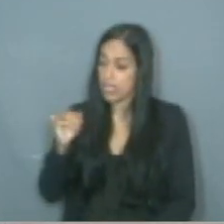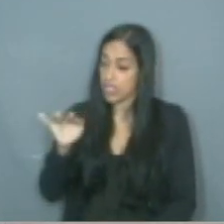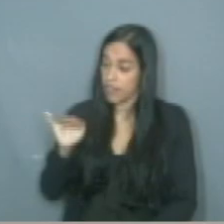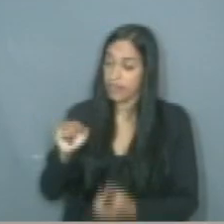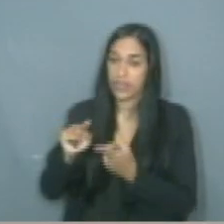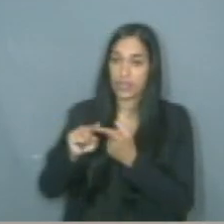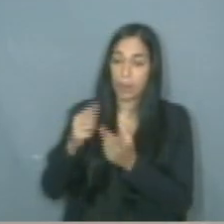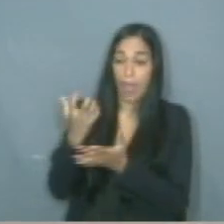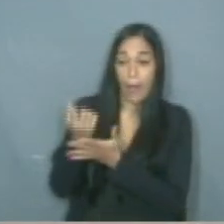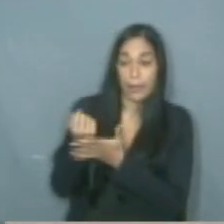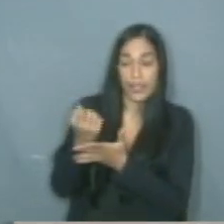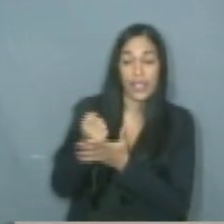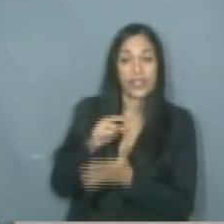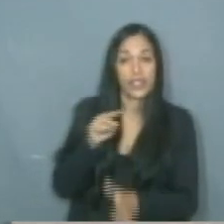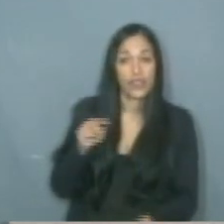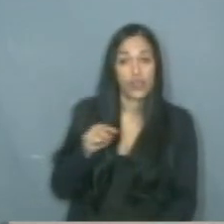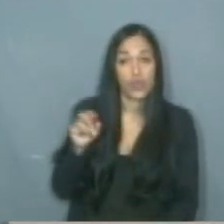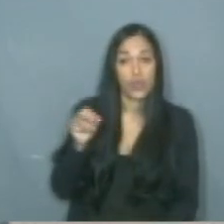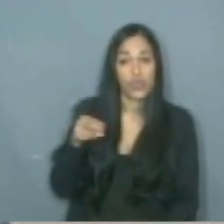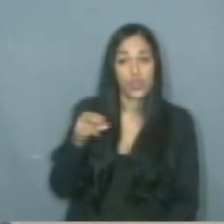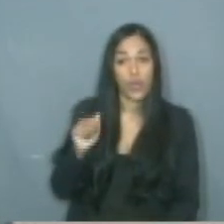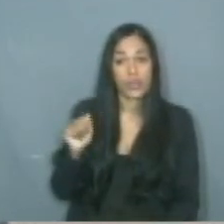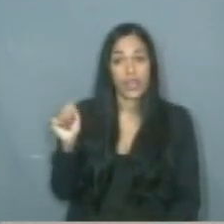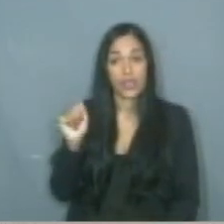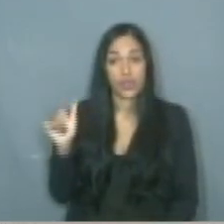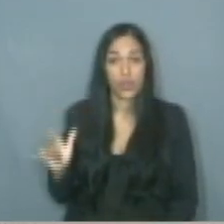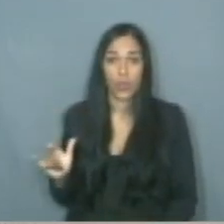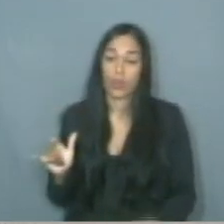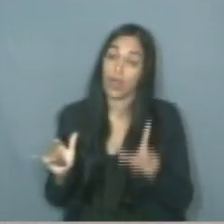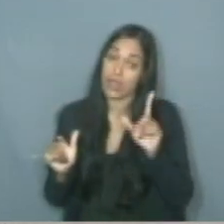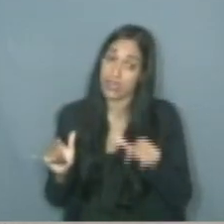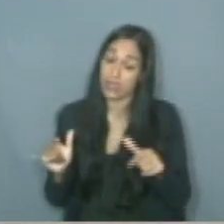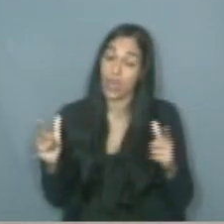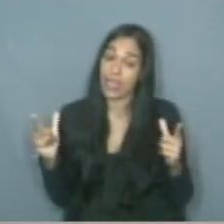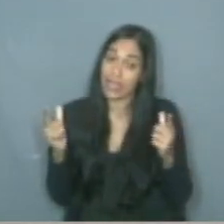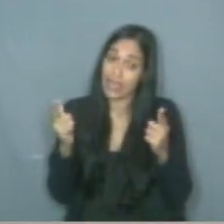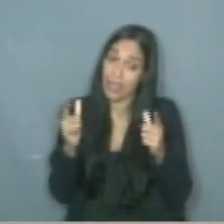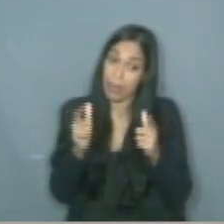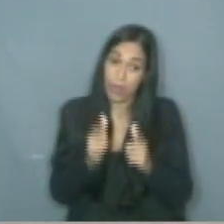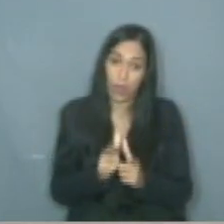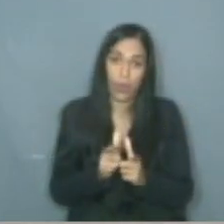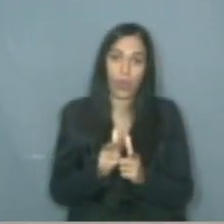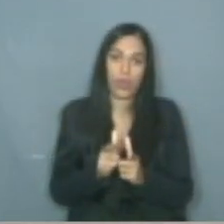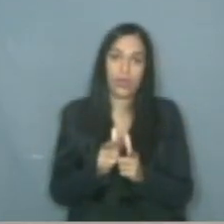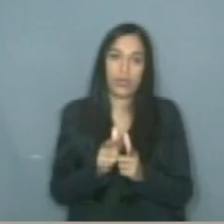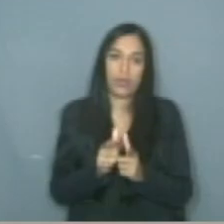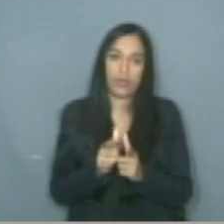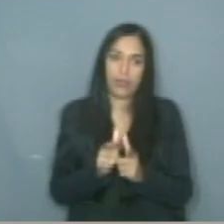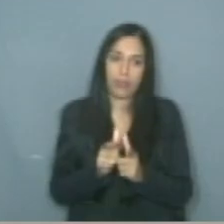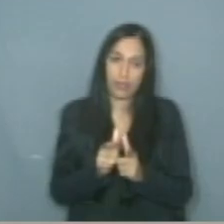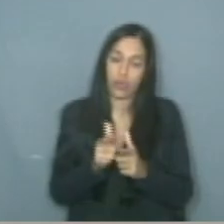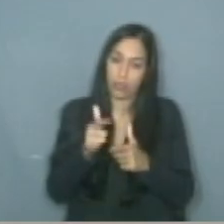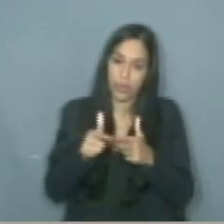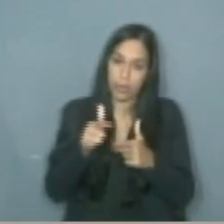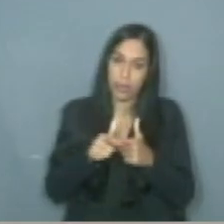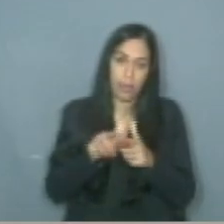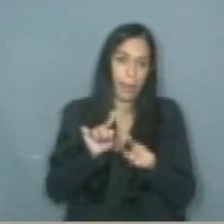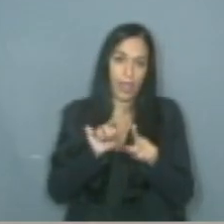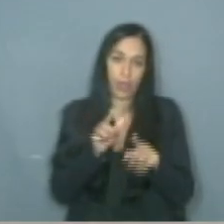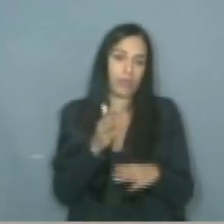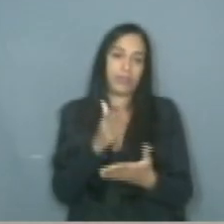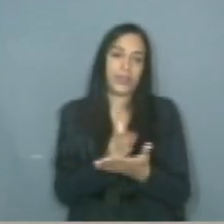Azul. Isso vai minimizar, mas não vai parar os problemas que acontecem,